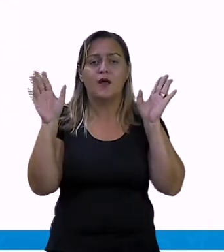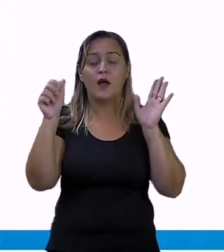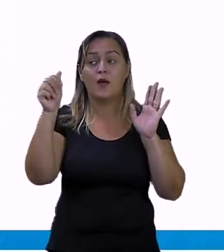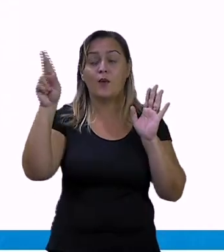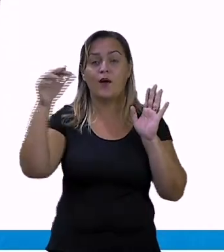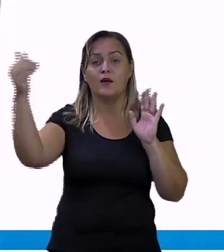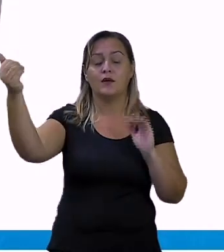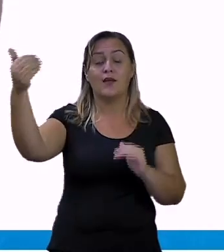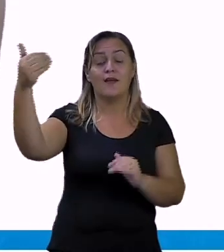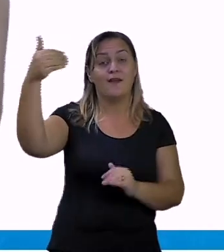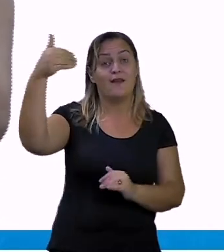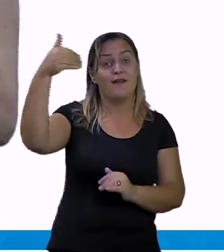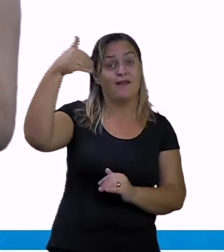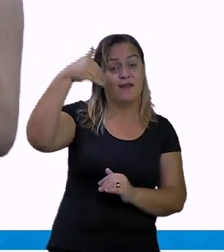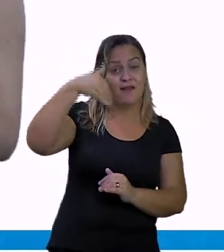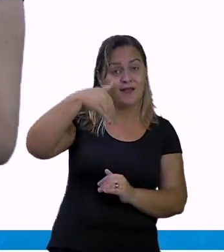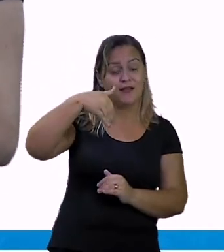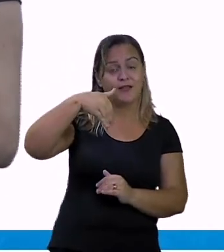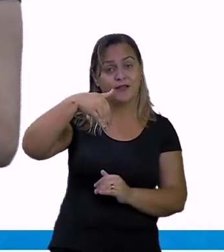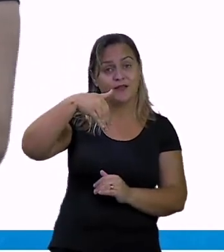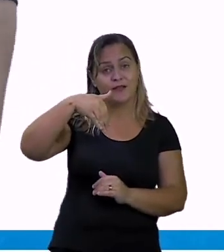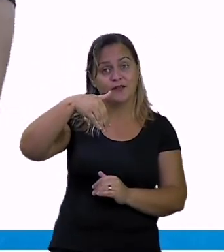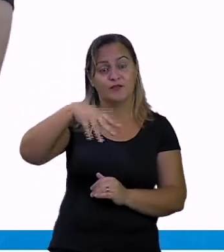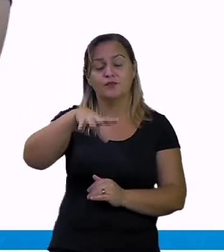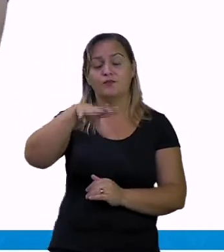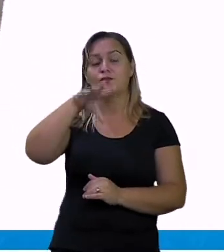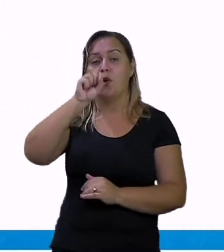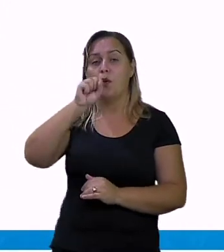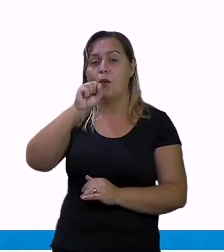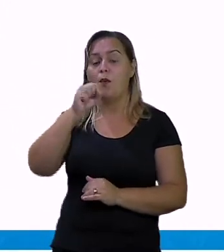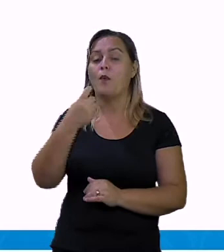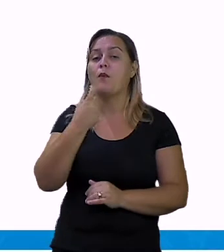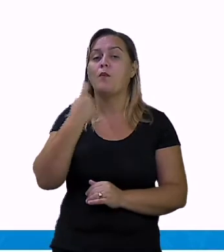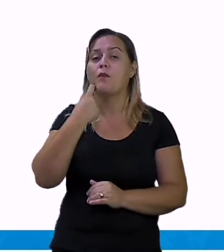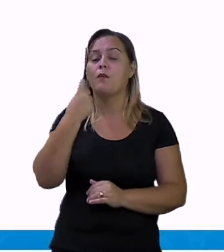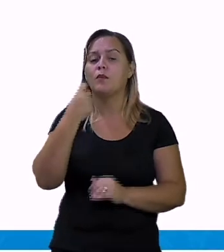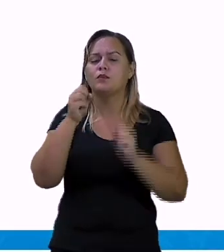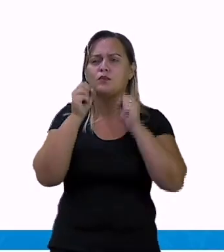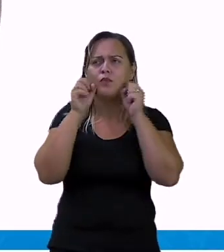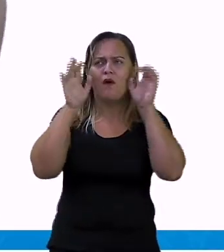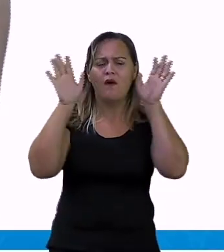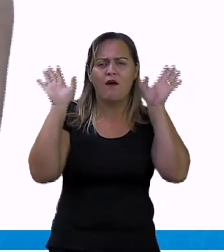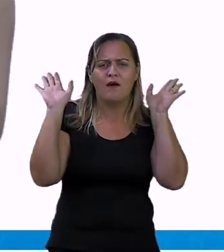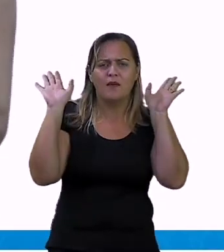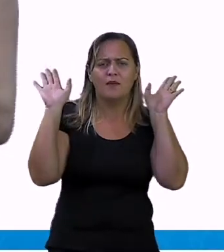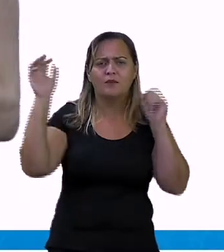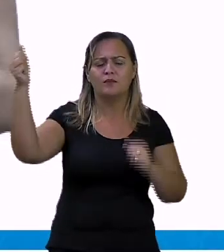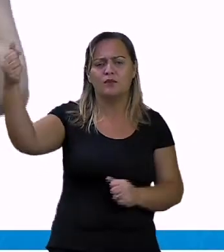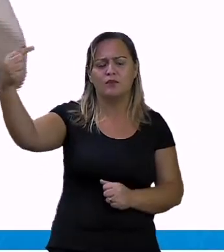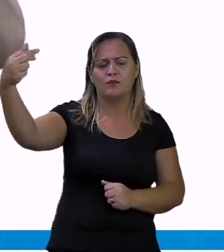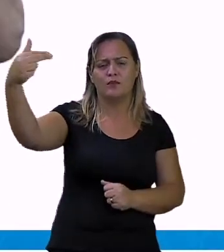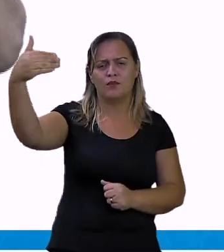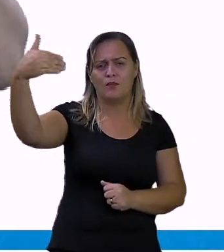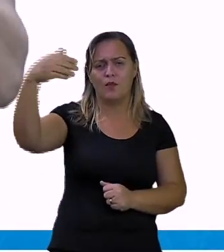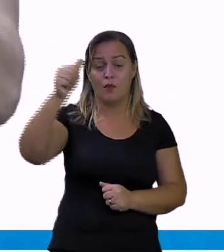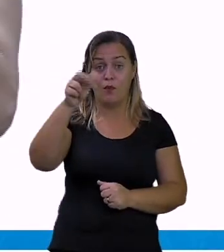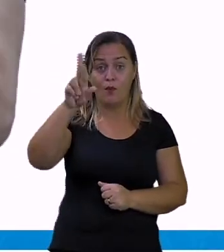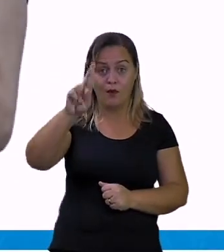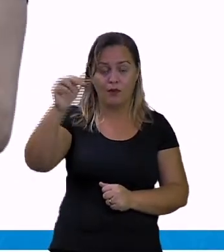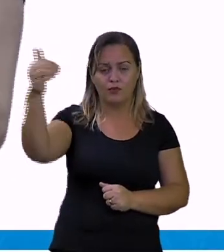do oxigênio que ele precisa através, né, dessas brânquias, aonde faz todo